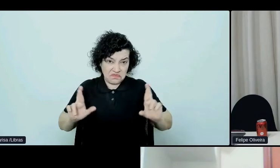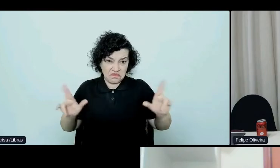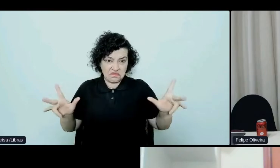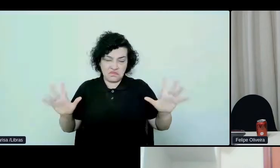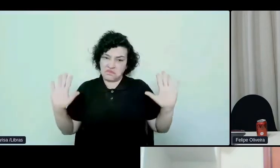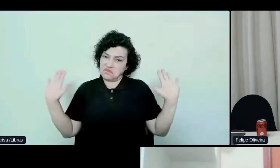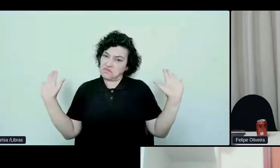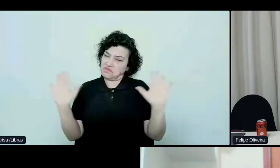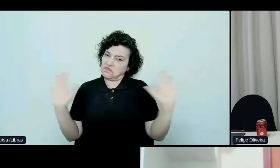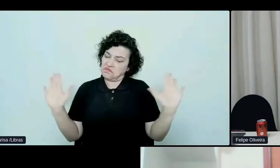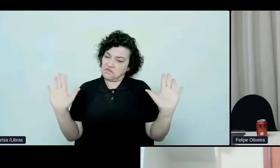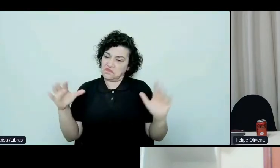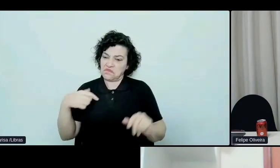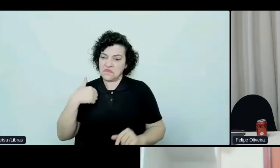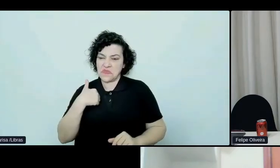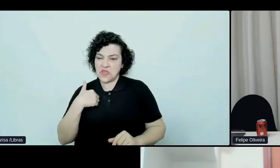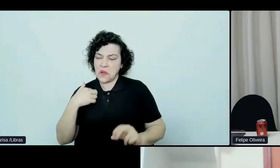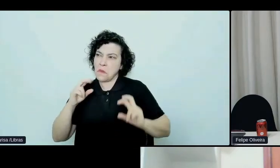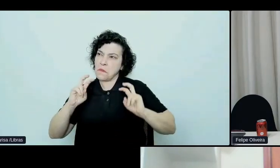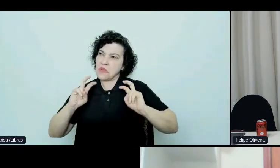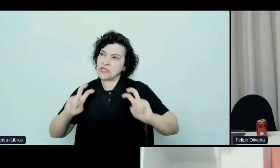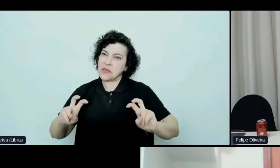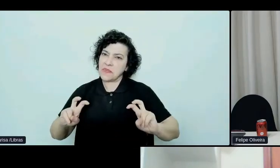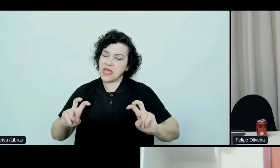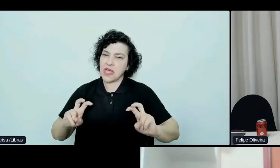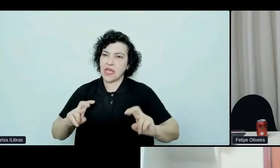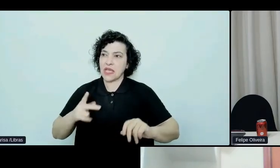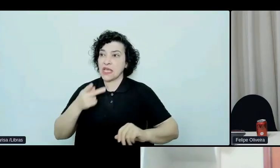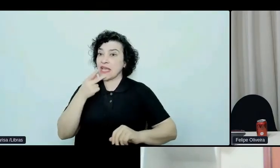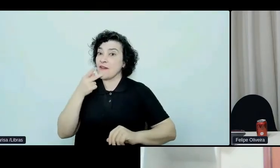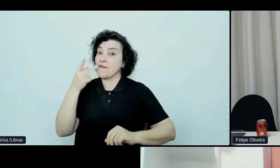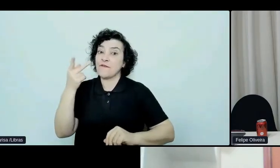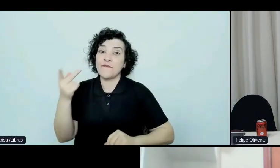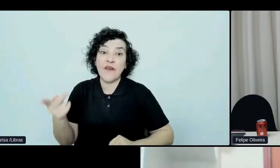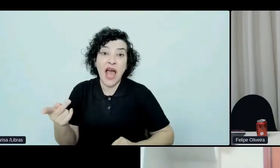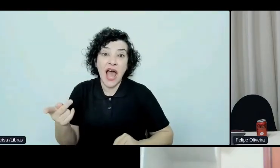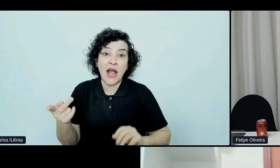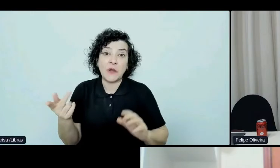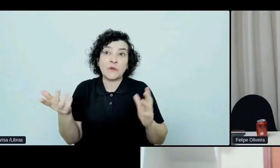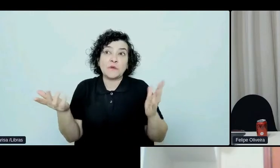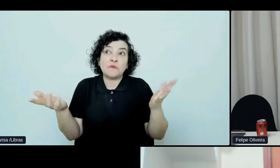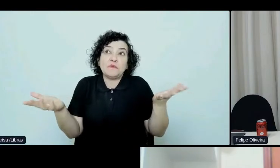pelo que os outros falavam sobre mim. Porque eu não consigo